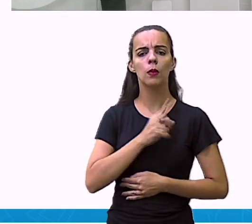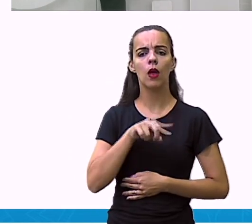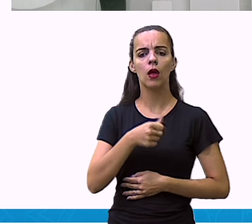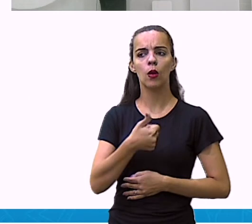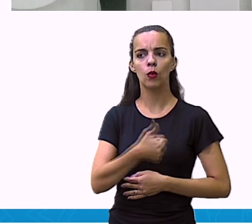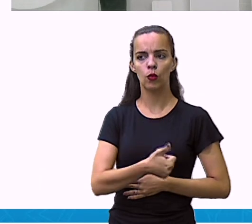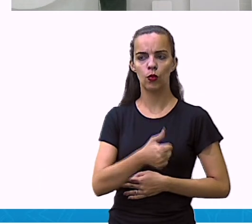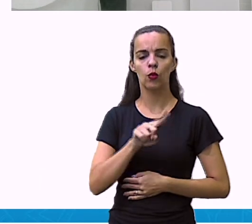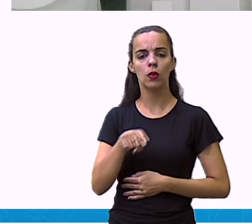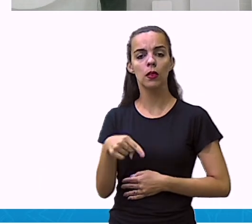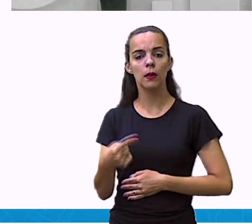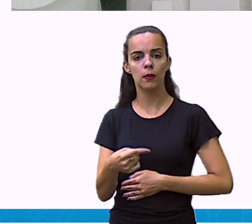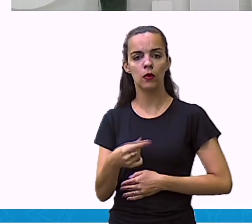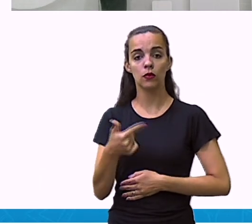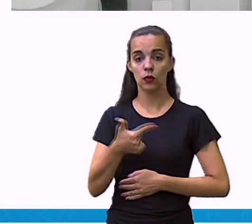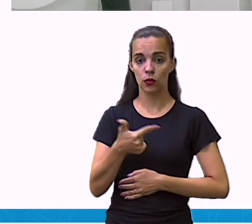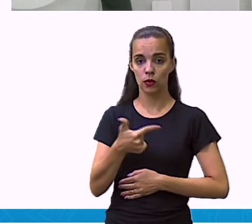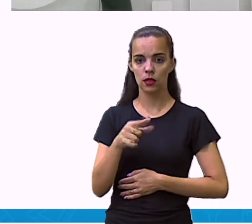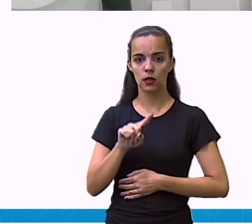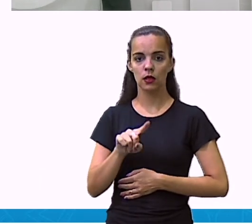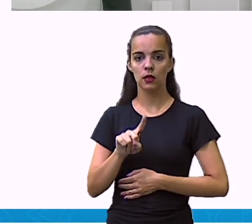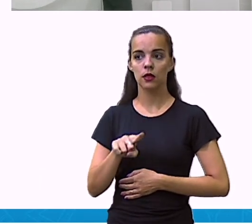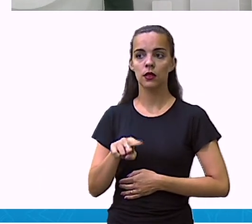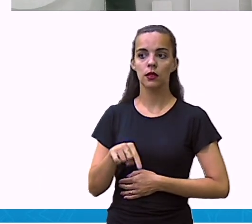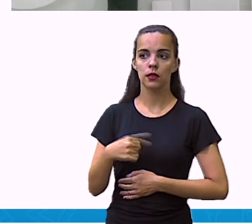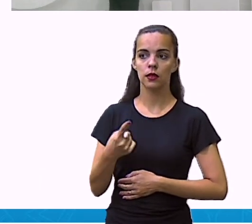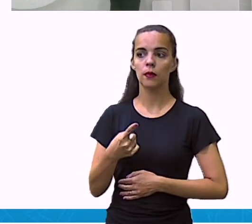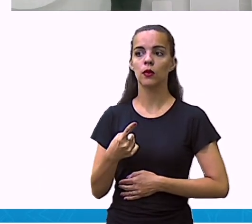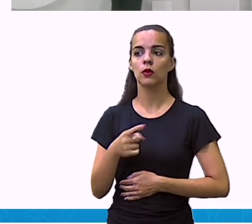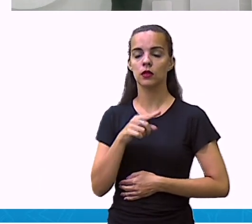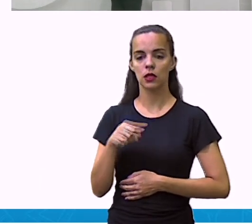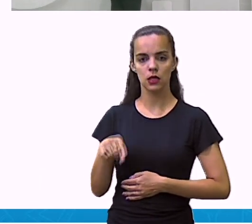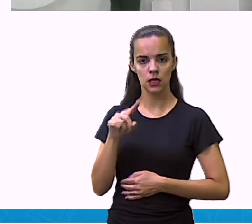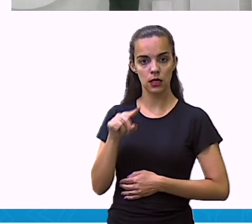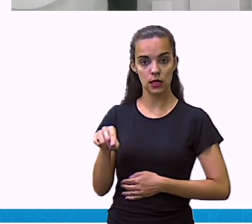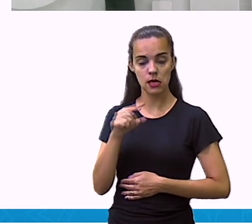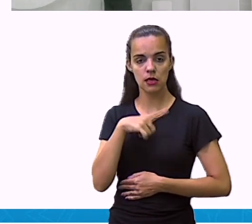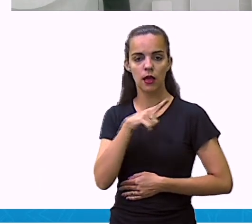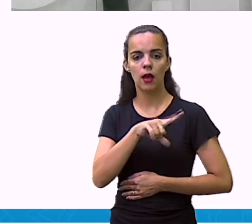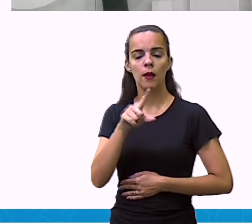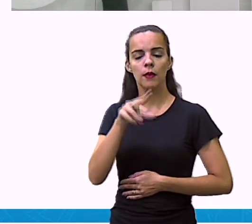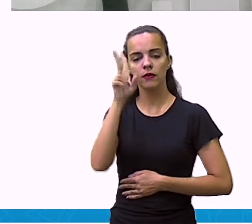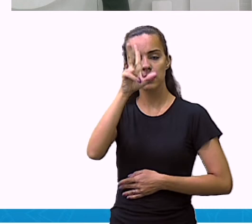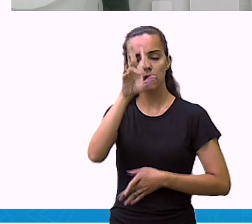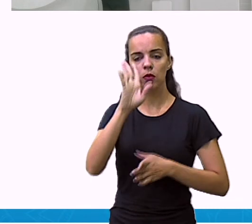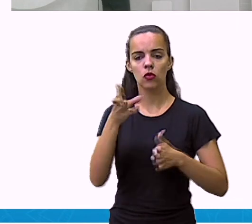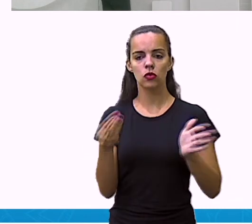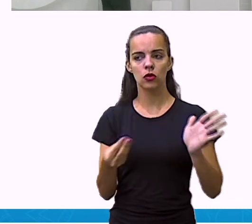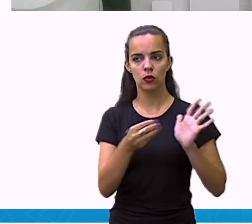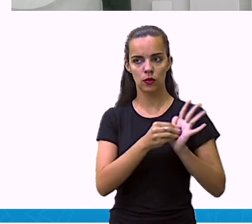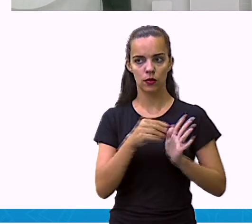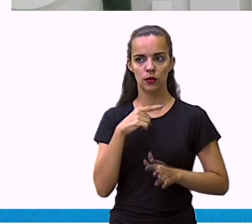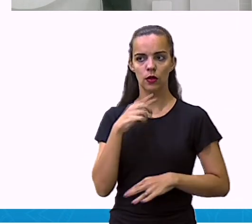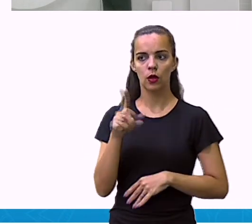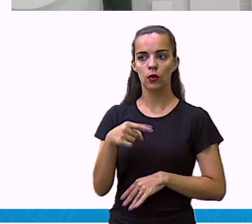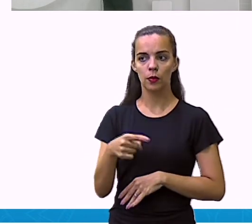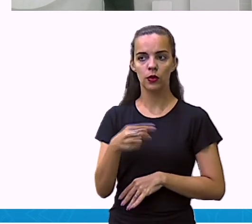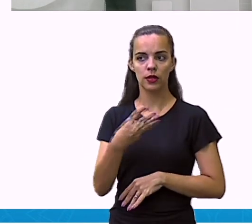seu sucessor? O 2. Então, ó, já fizemos o 1, já fizemos o 2. Após o